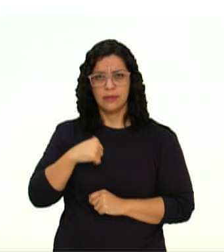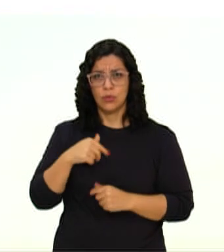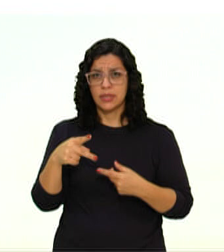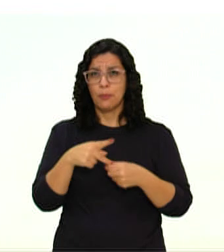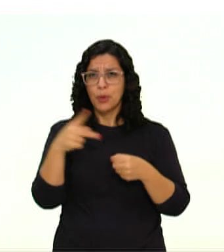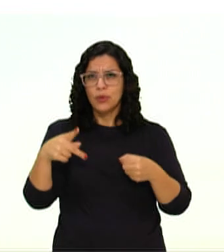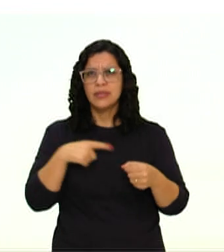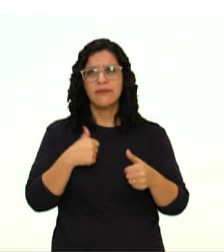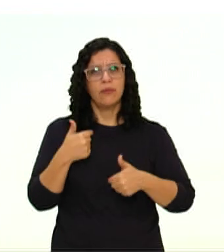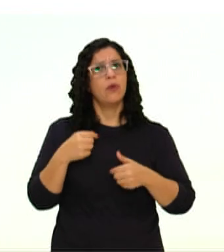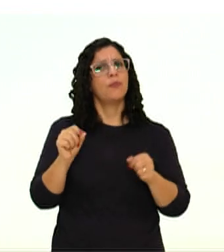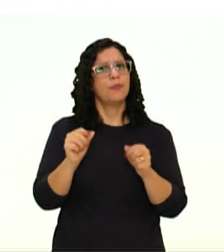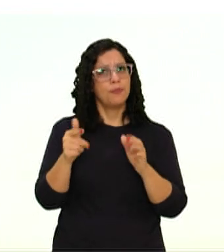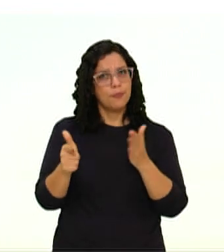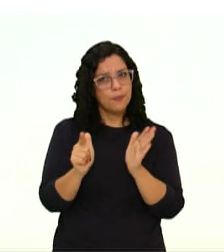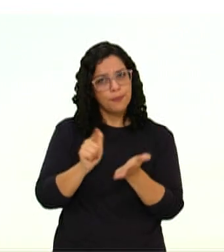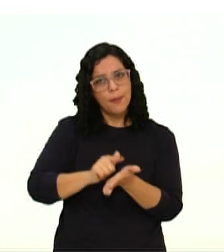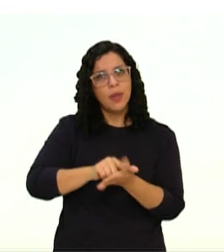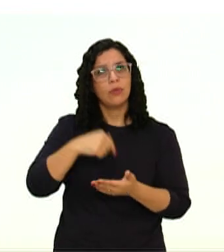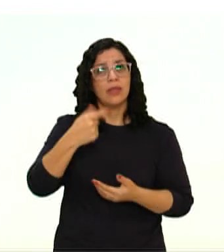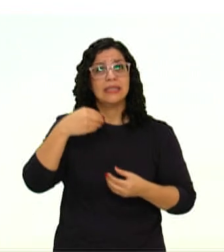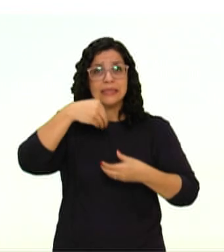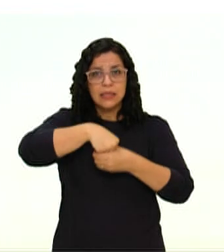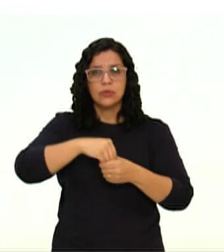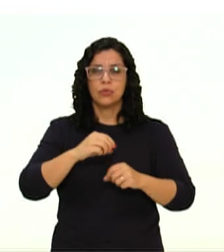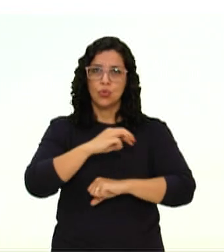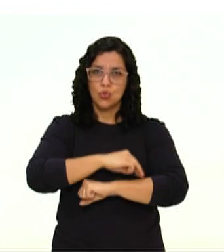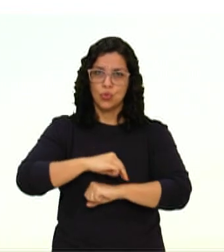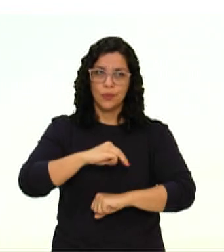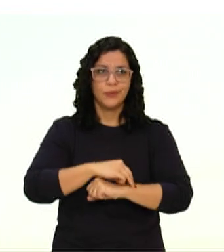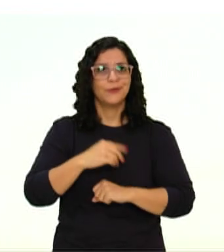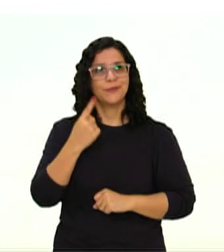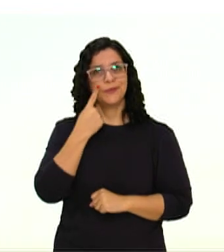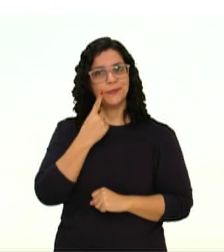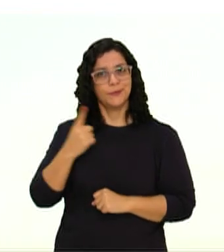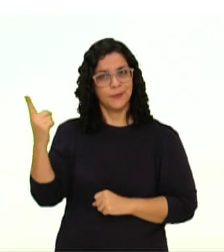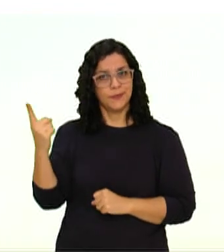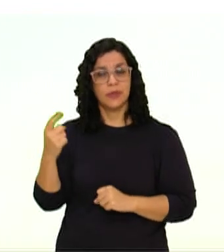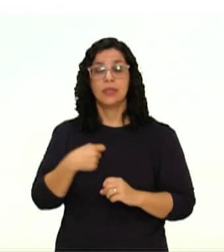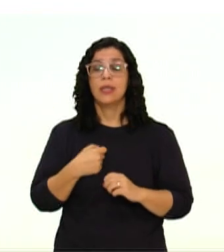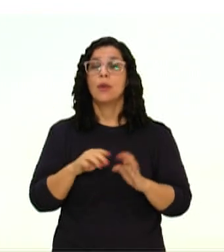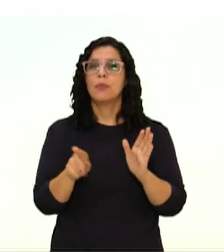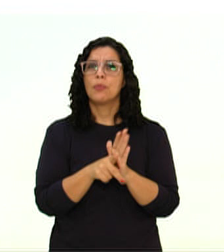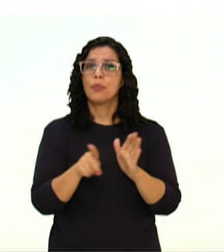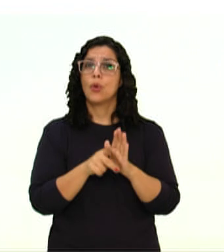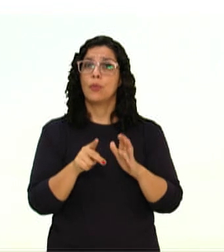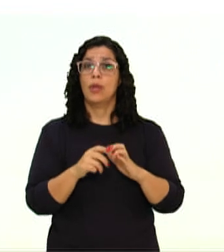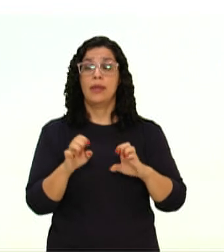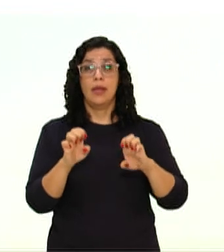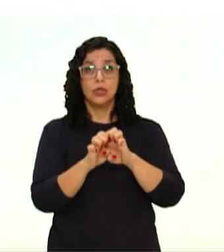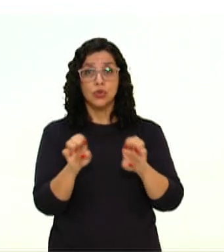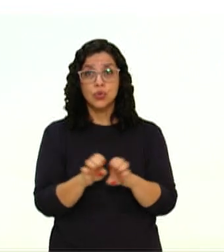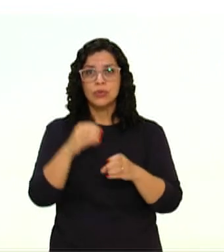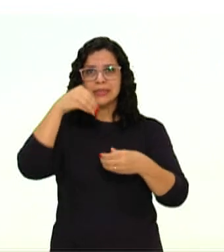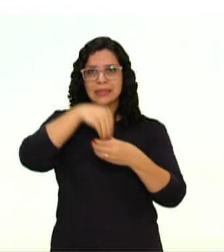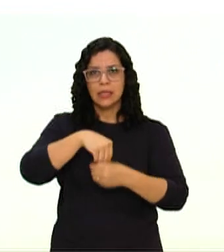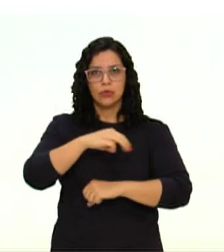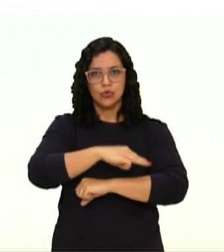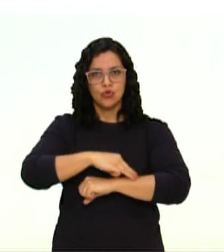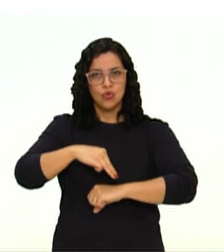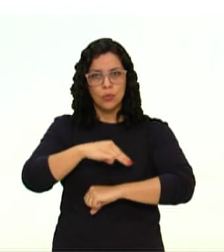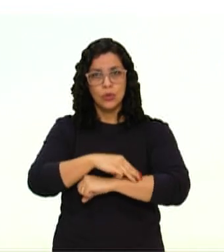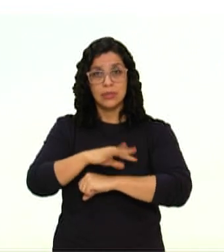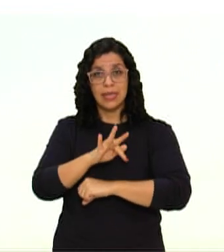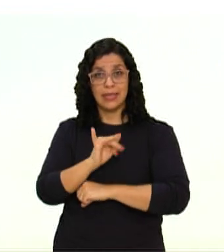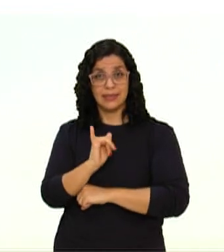gente já vai ver o trabalho delas na contração muscular. Beleza. Algumas estruturas das células musculares, ou seja, das fibras, né,